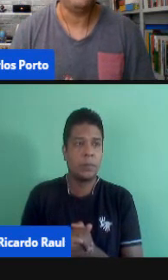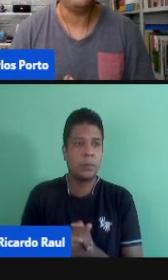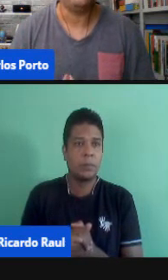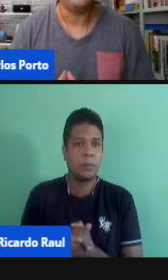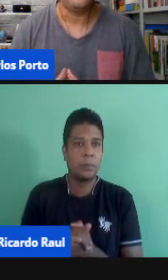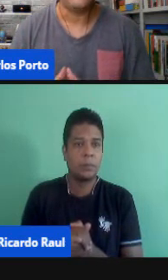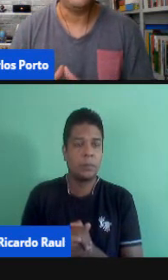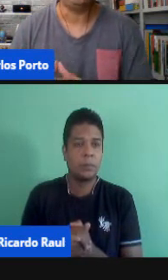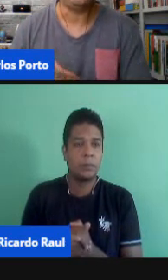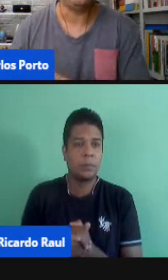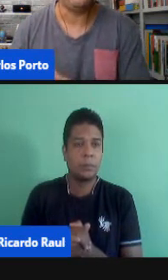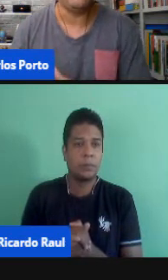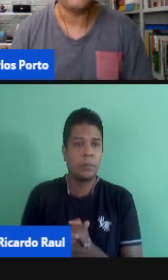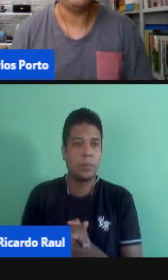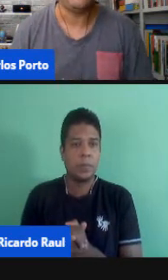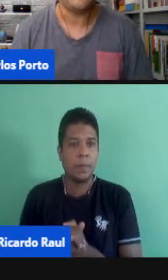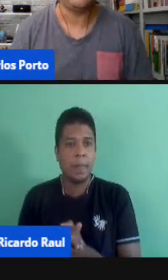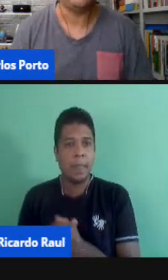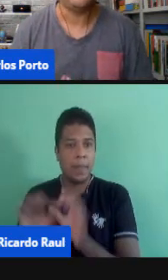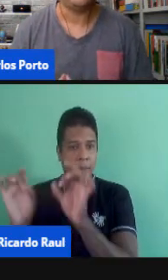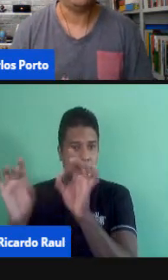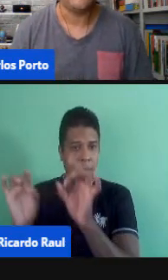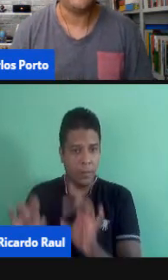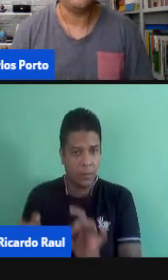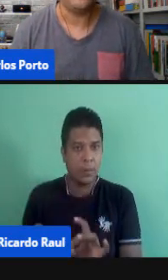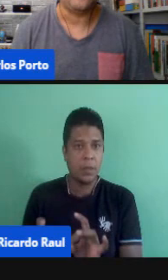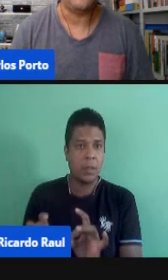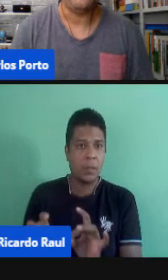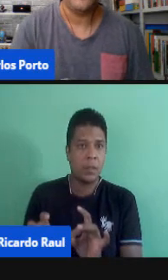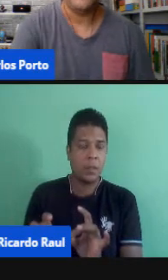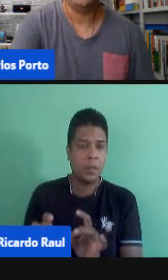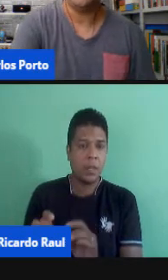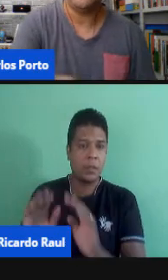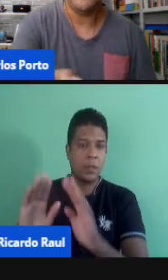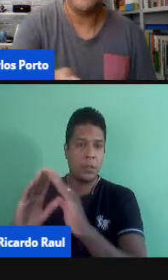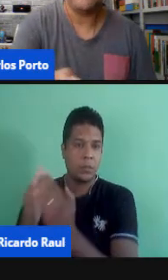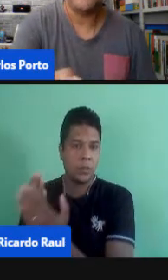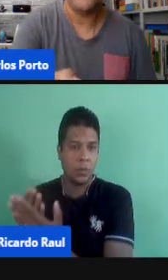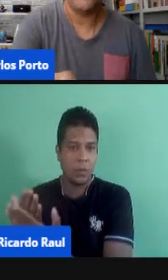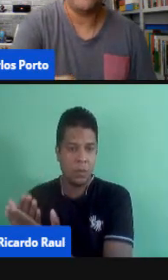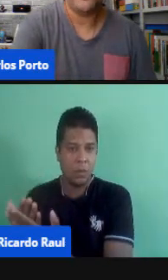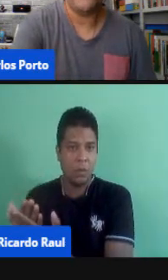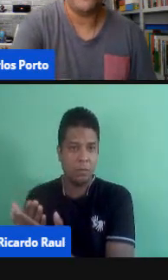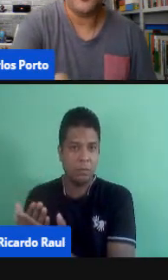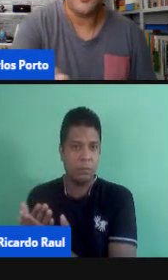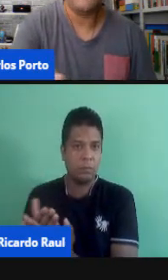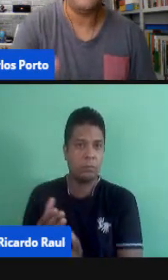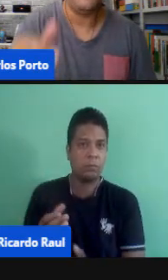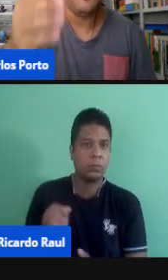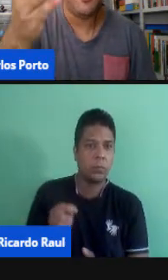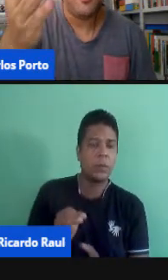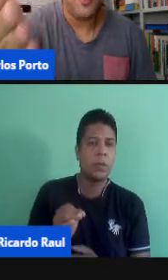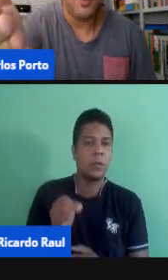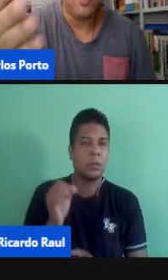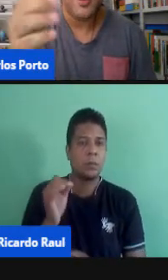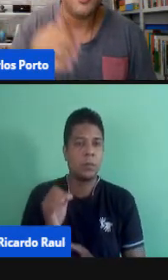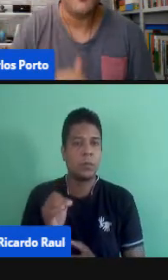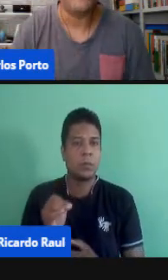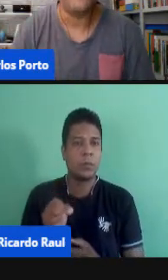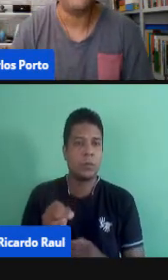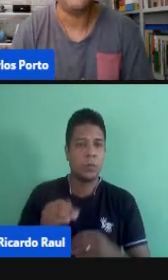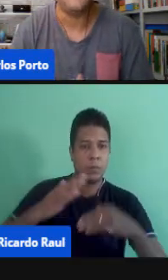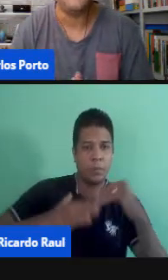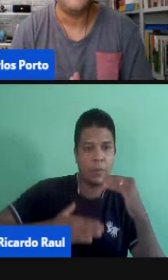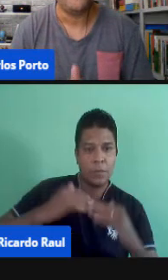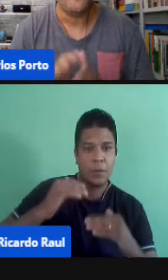estreitados mediante a especificidade de cada escola. E tenho certeza que nossos profissionais, e falo